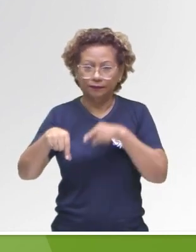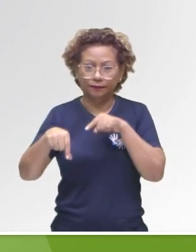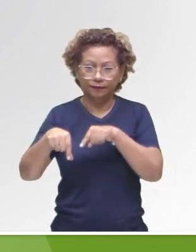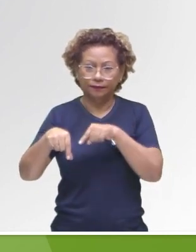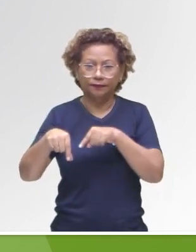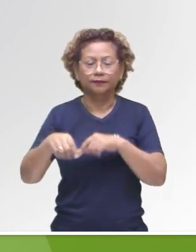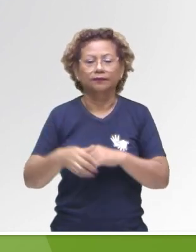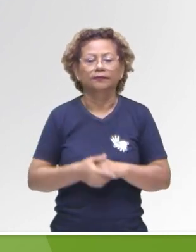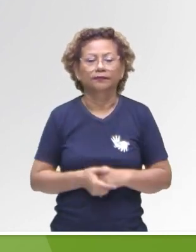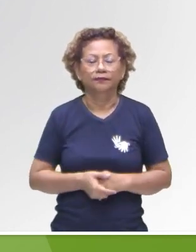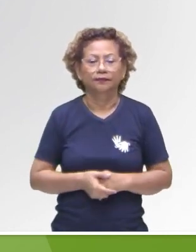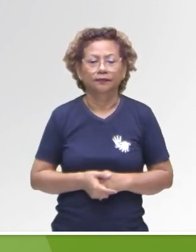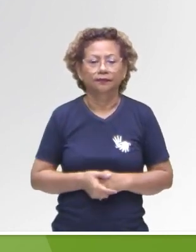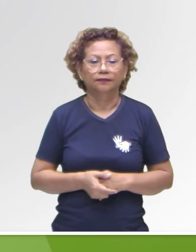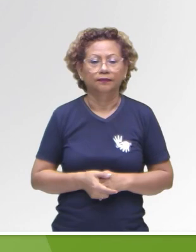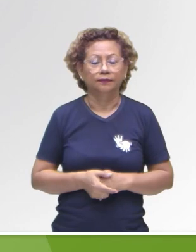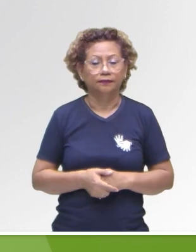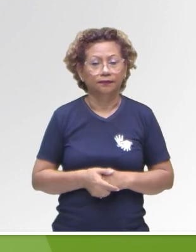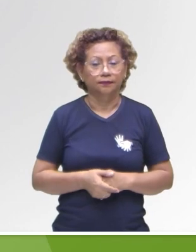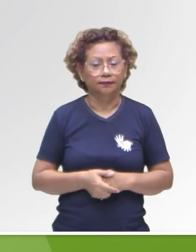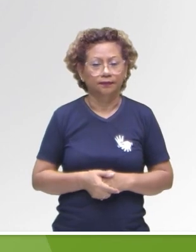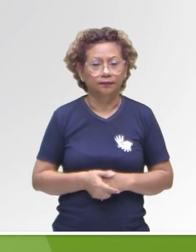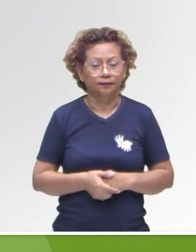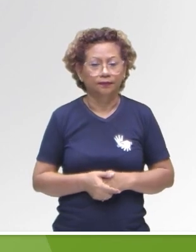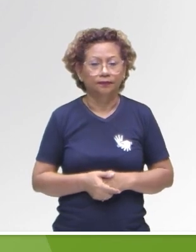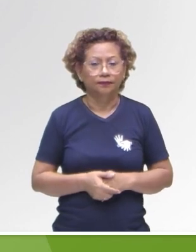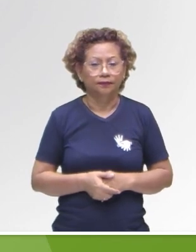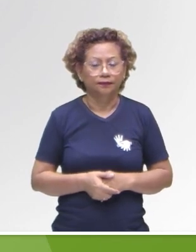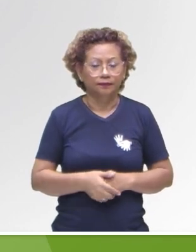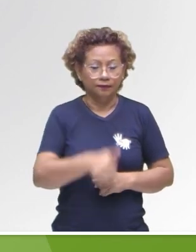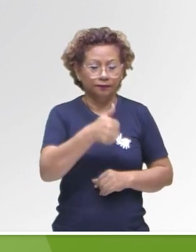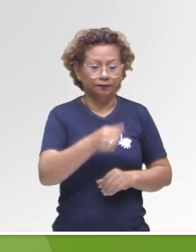de potencial no terceiro capacitor vale